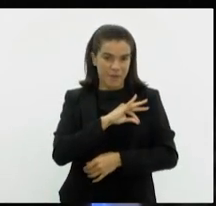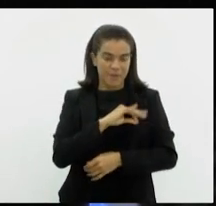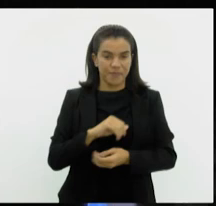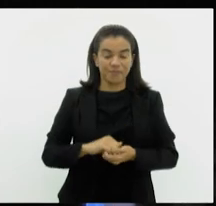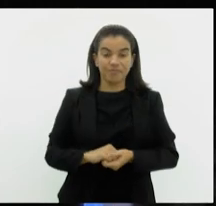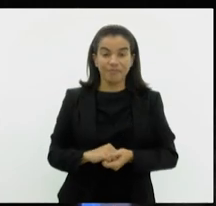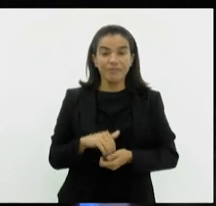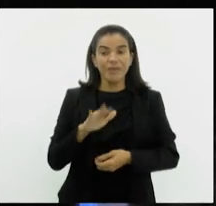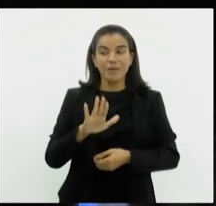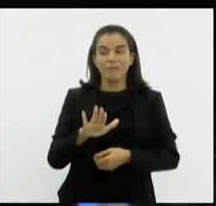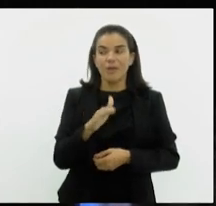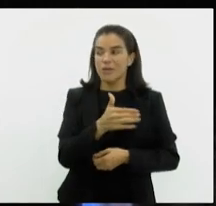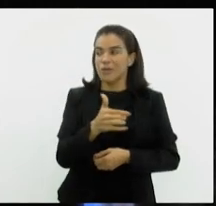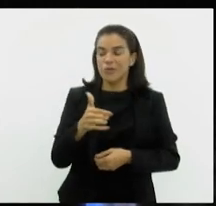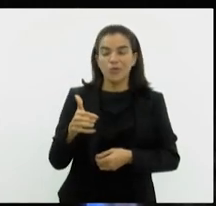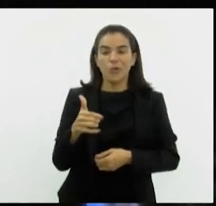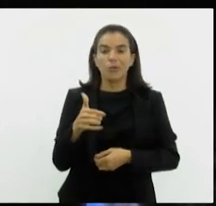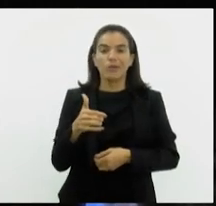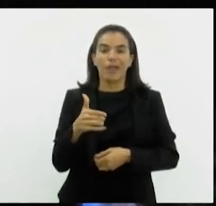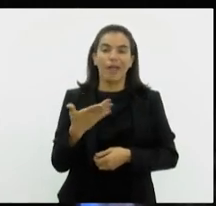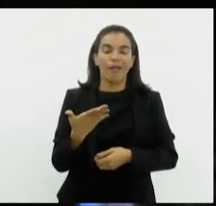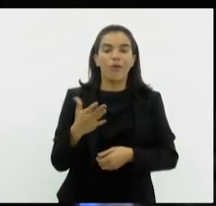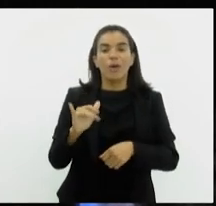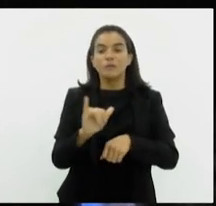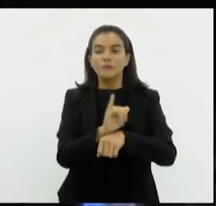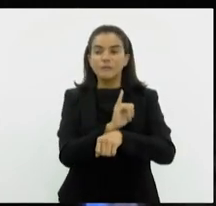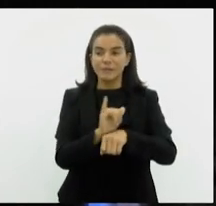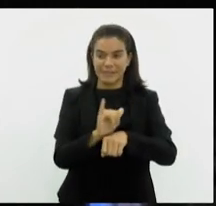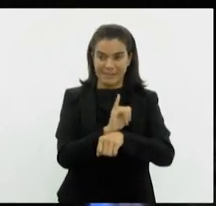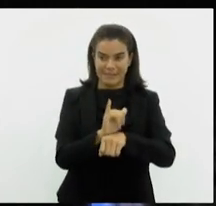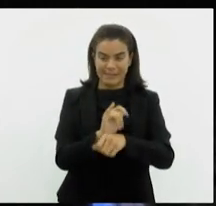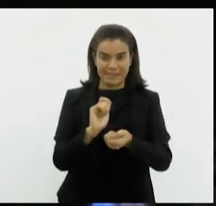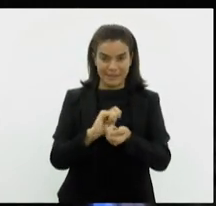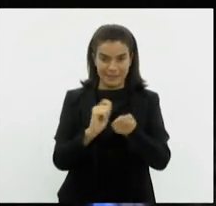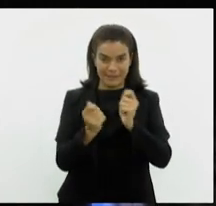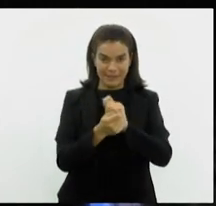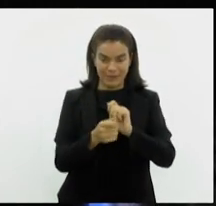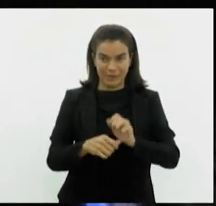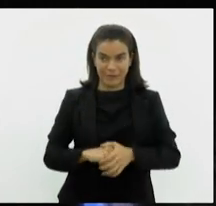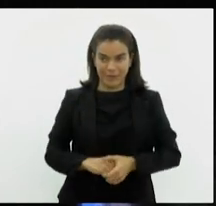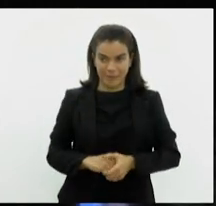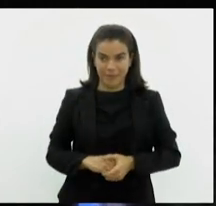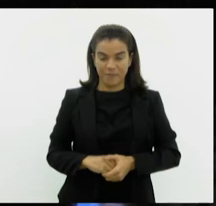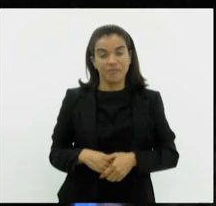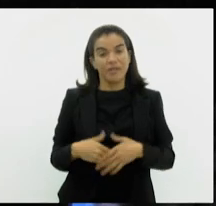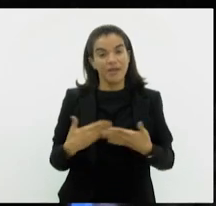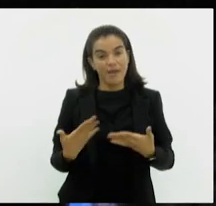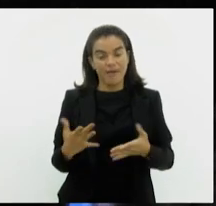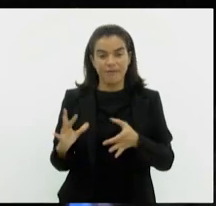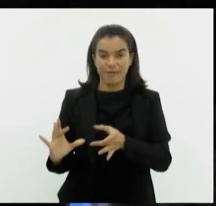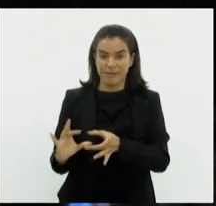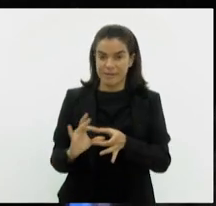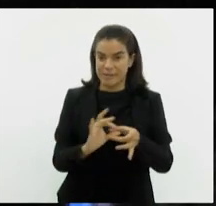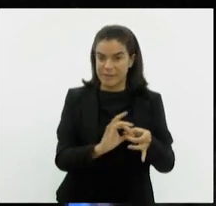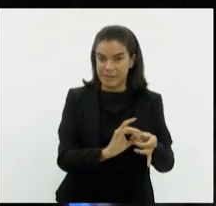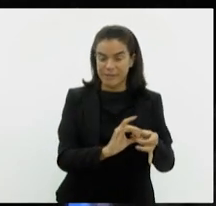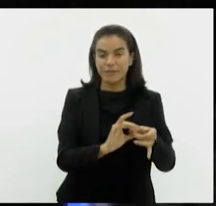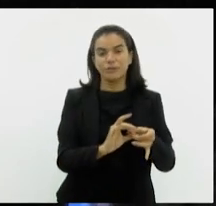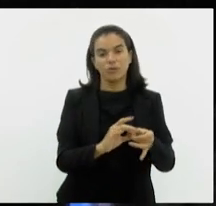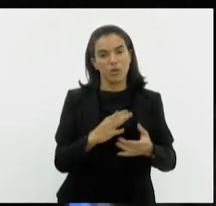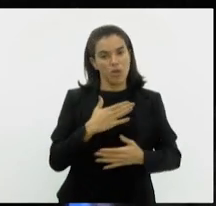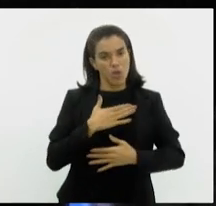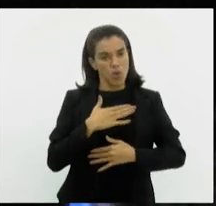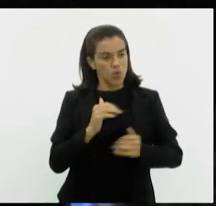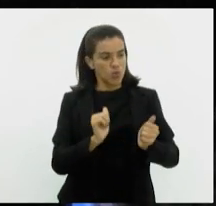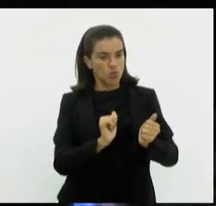um entendimento das medidas que precisam ser adotadas E aí nesse sentido representei